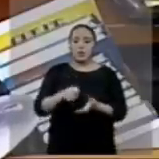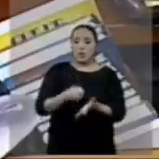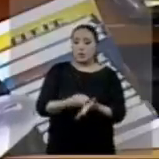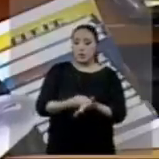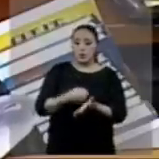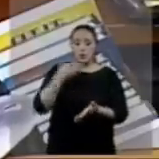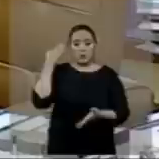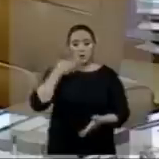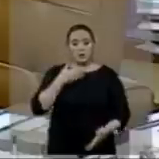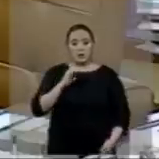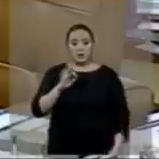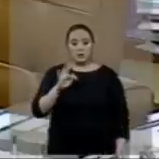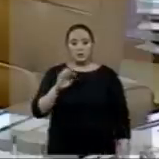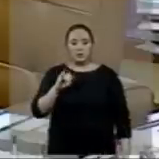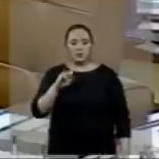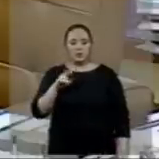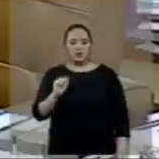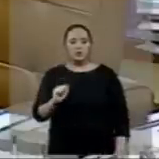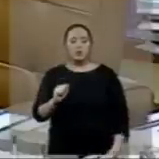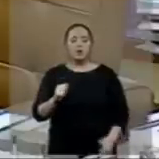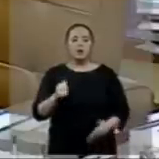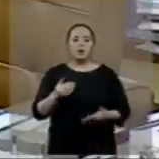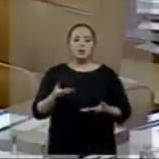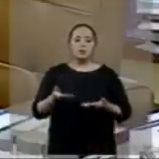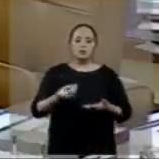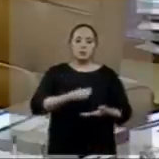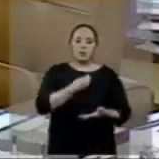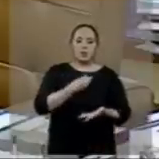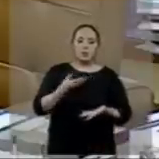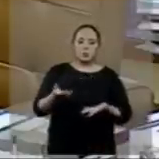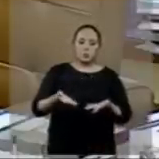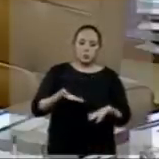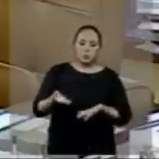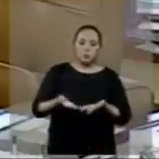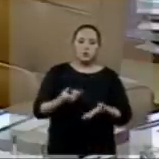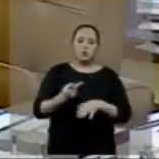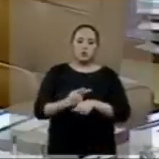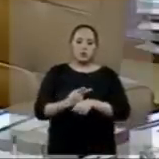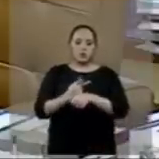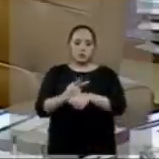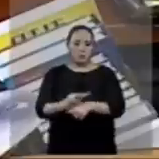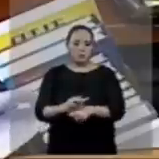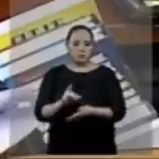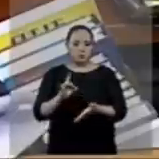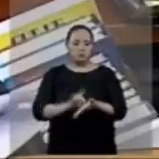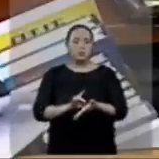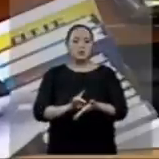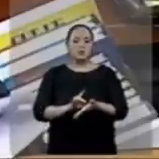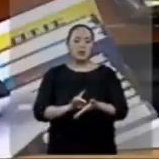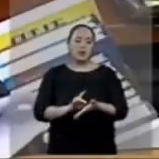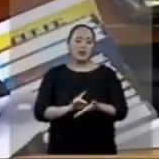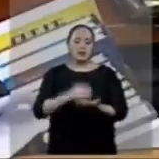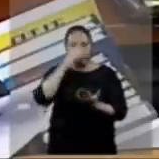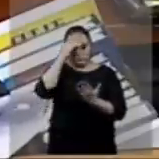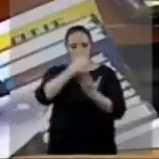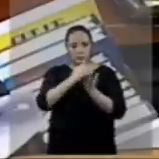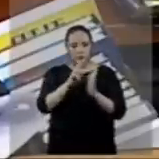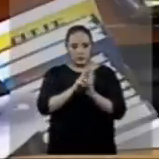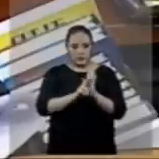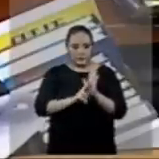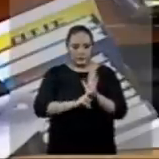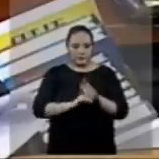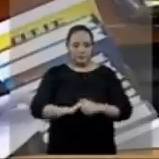comprovação da efetiva atuação na busca pela realização dos fins da norma. Sustenta